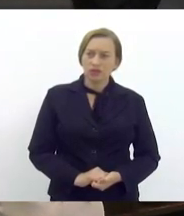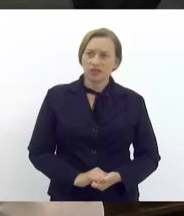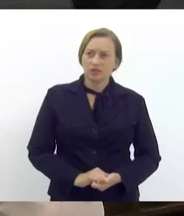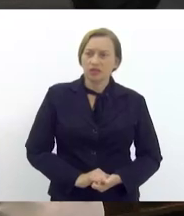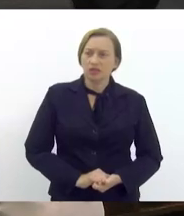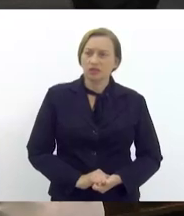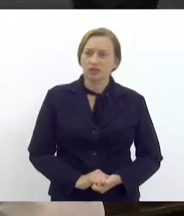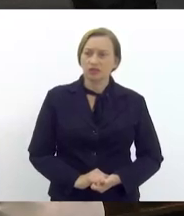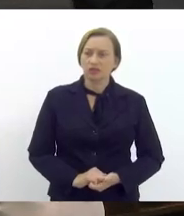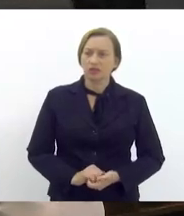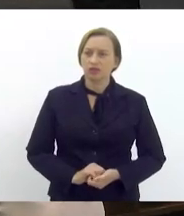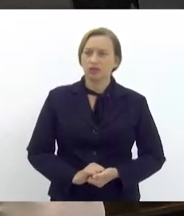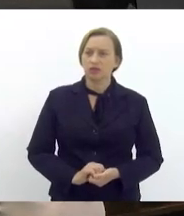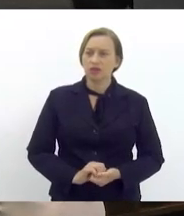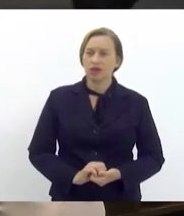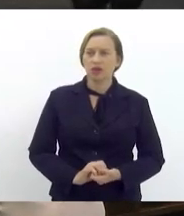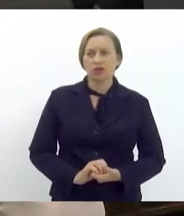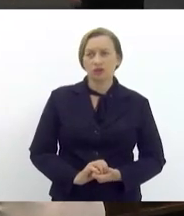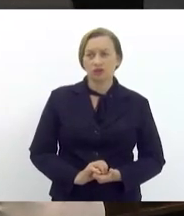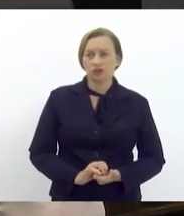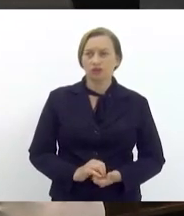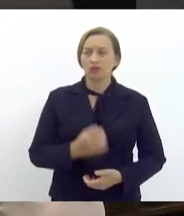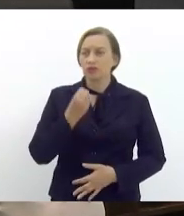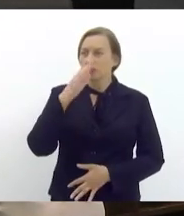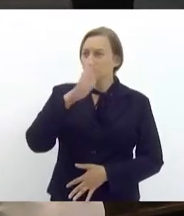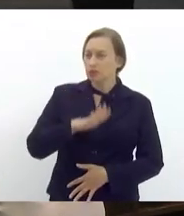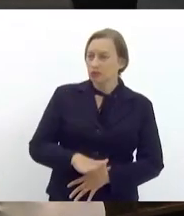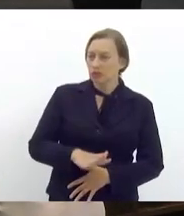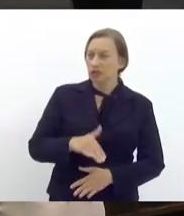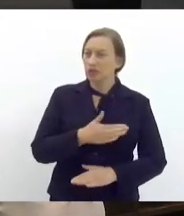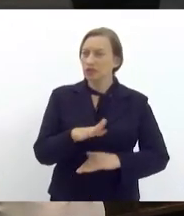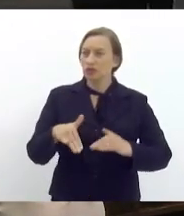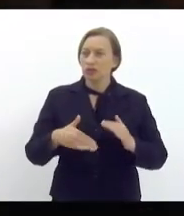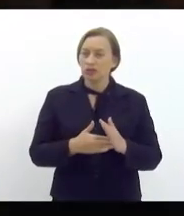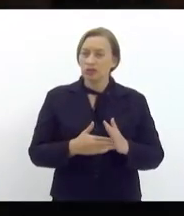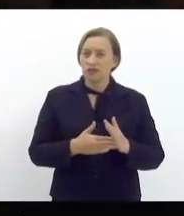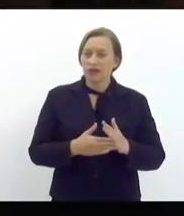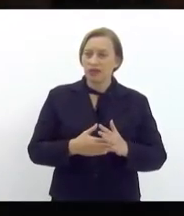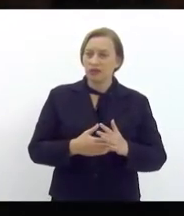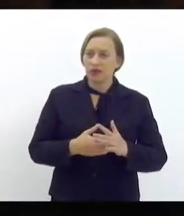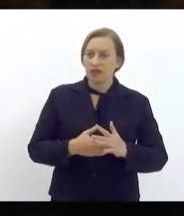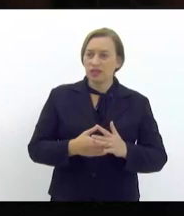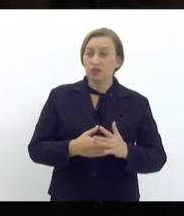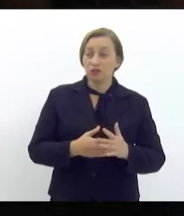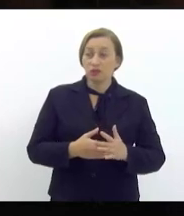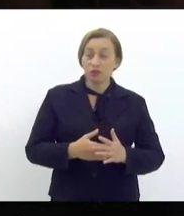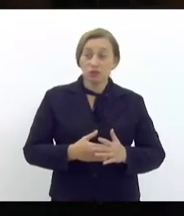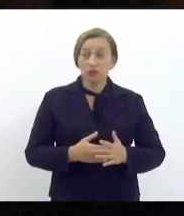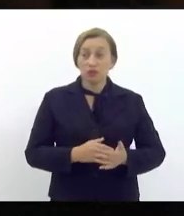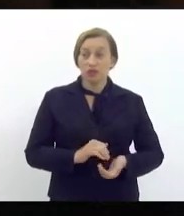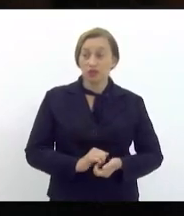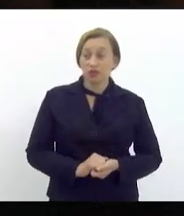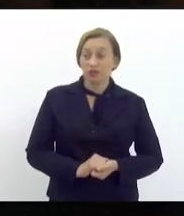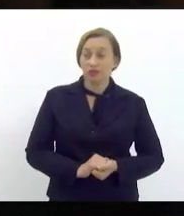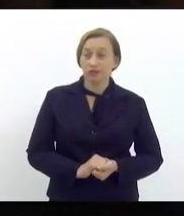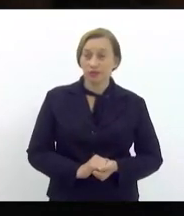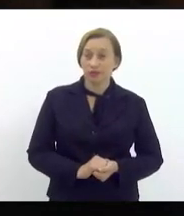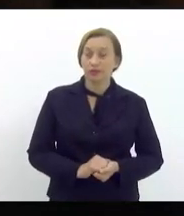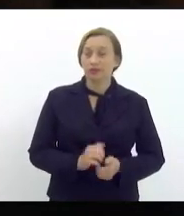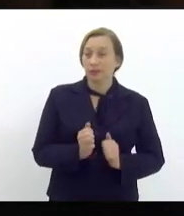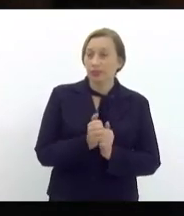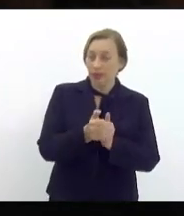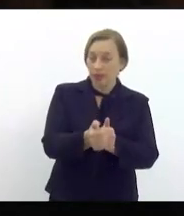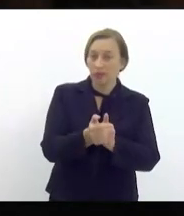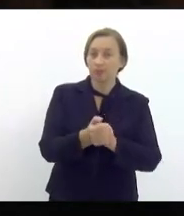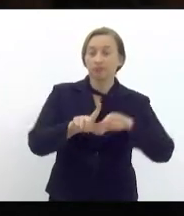boa tarde a todas e todas deputados e deputadas que nos acompanham assessoria aqueles que nos acompanham